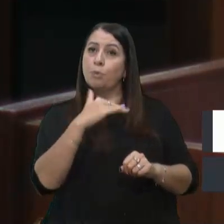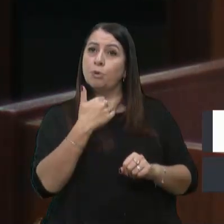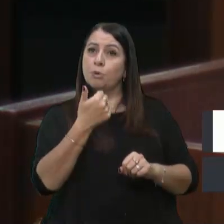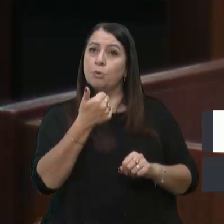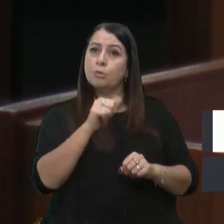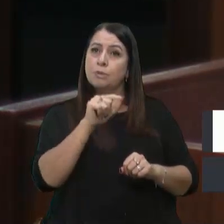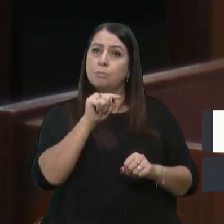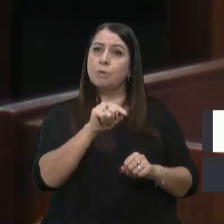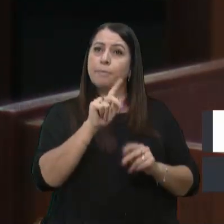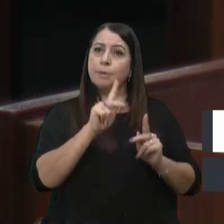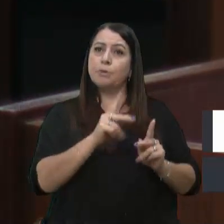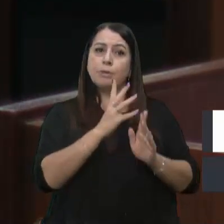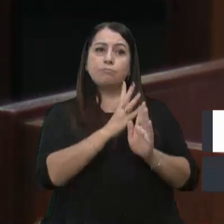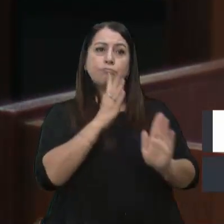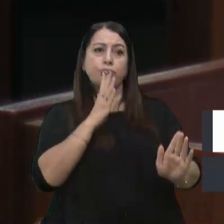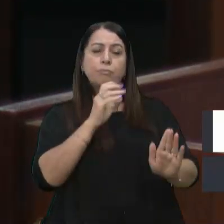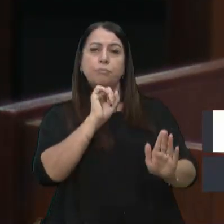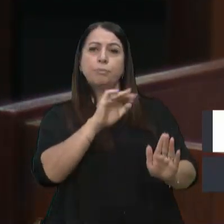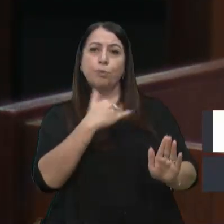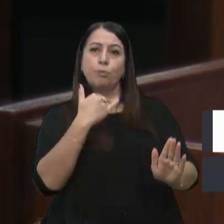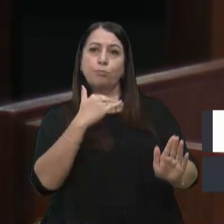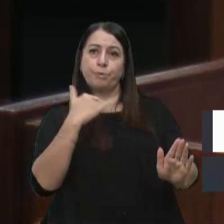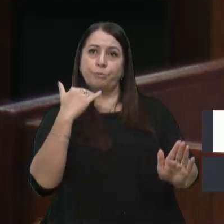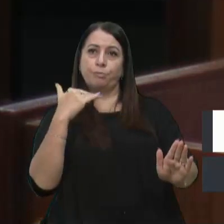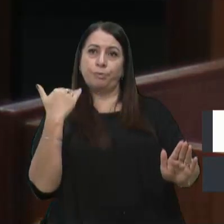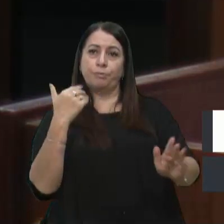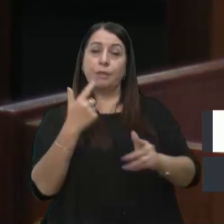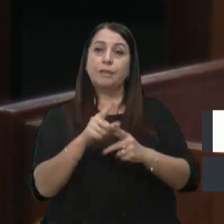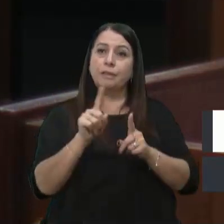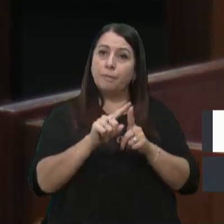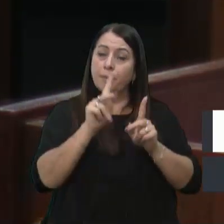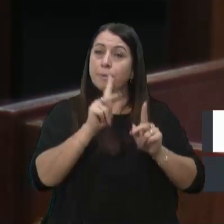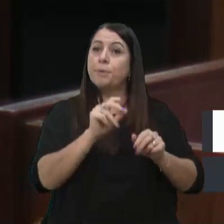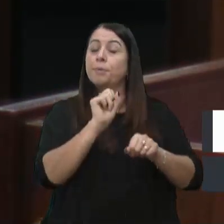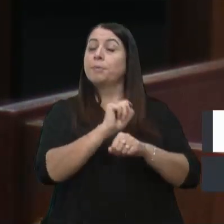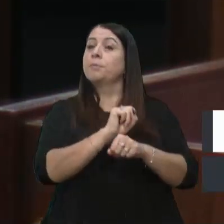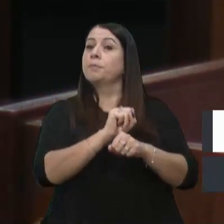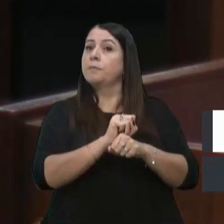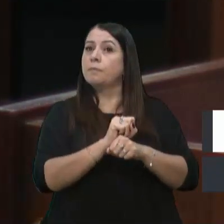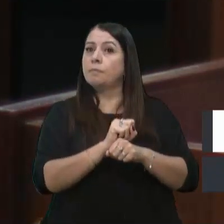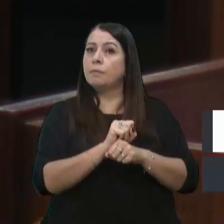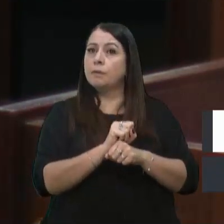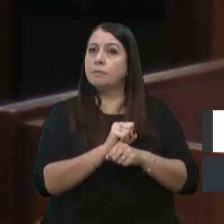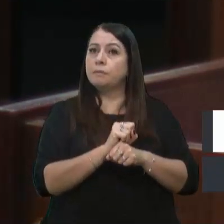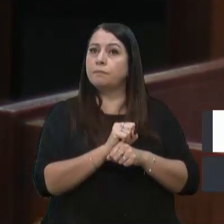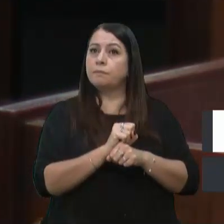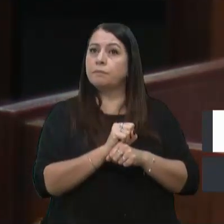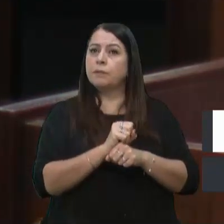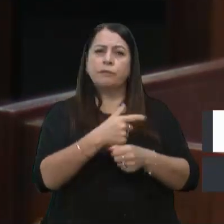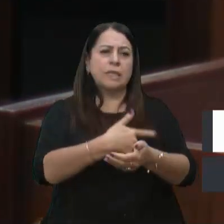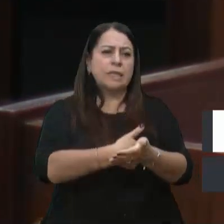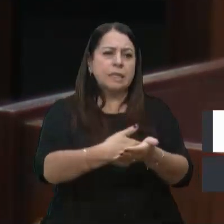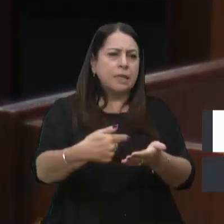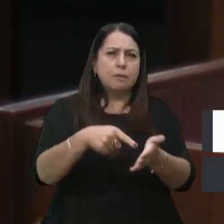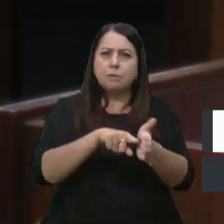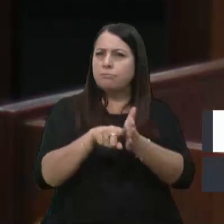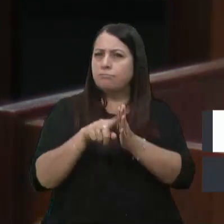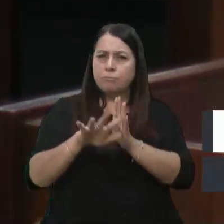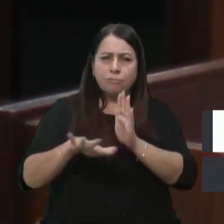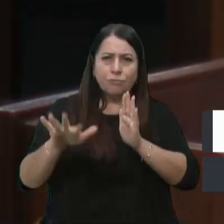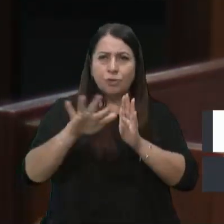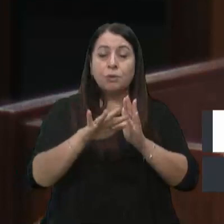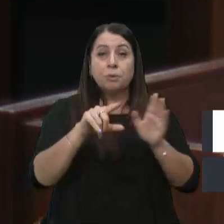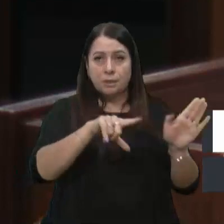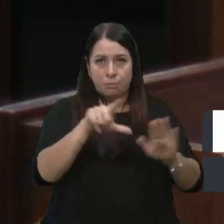que estão morrendo na lista de espera as pessoas que estão aguardando exames então